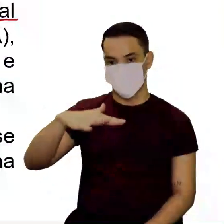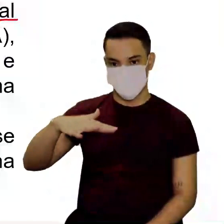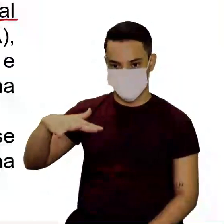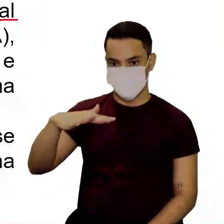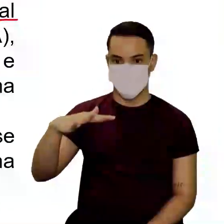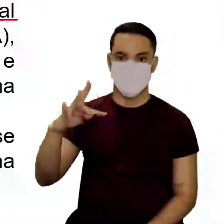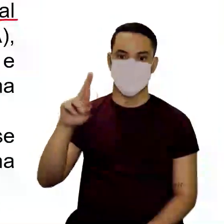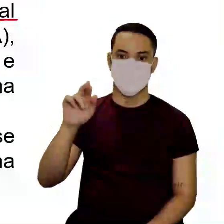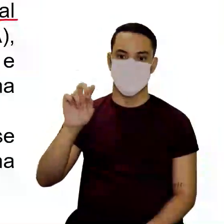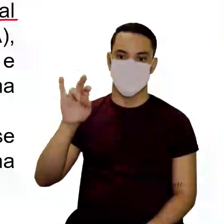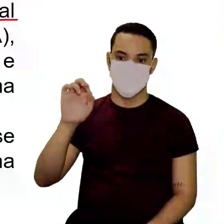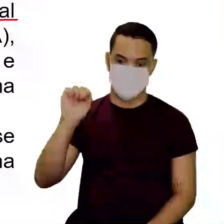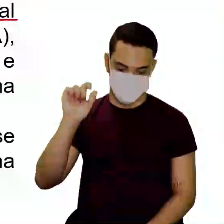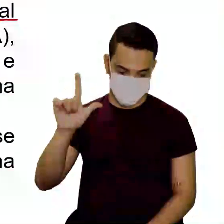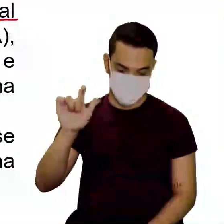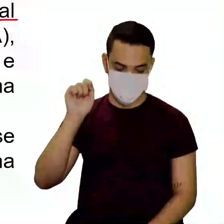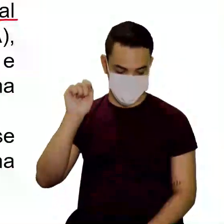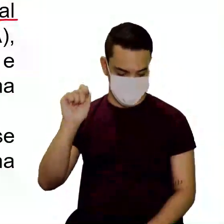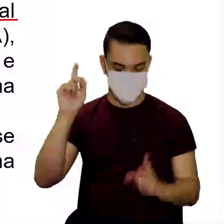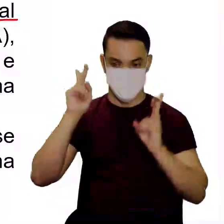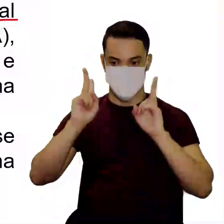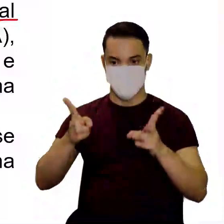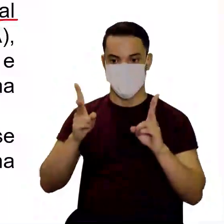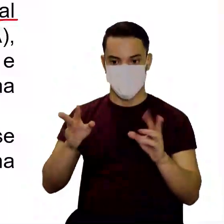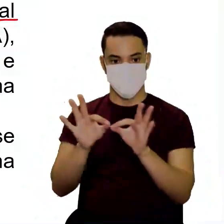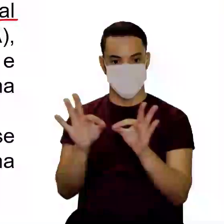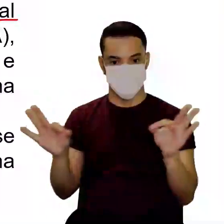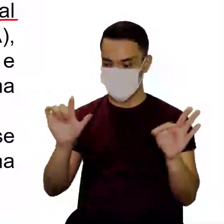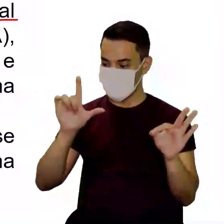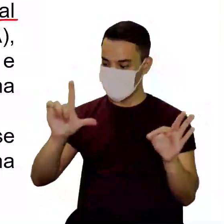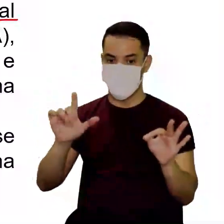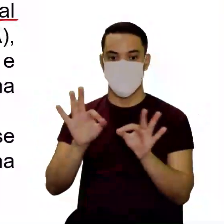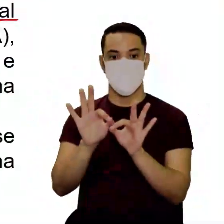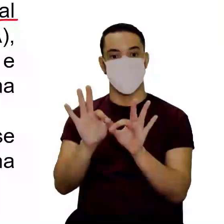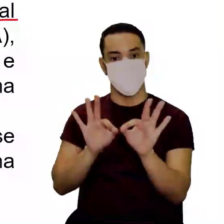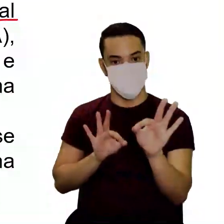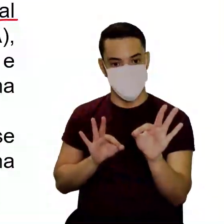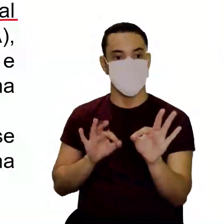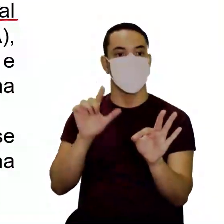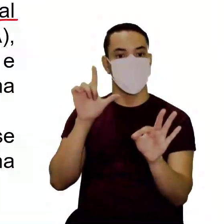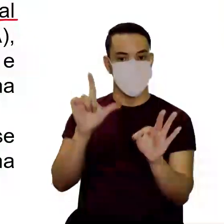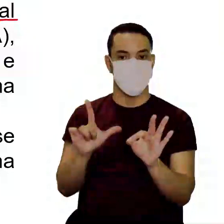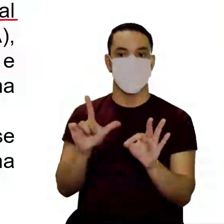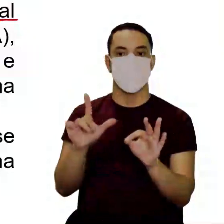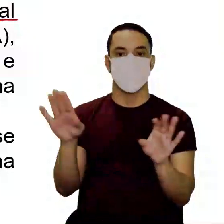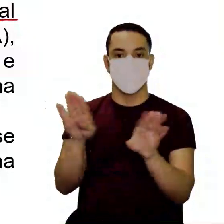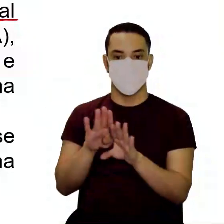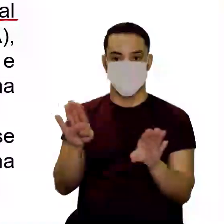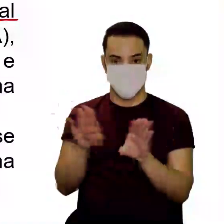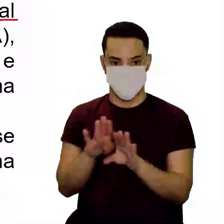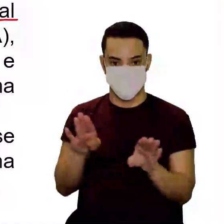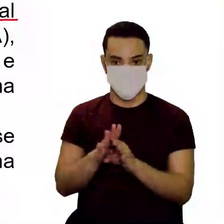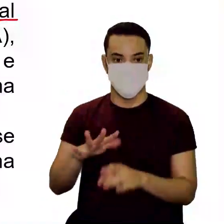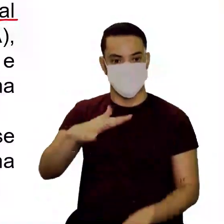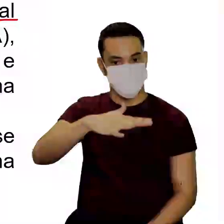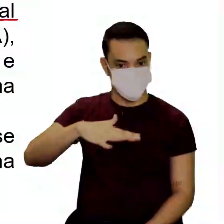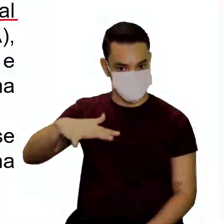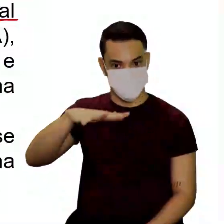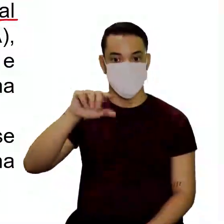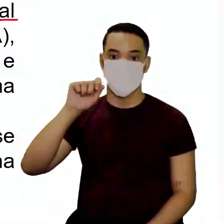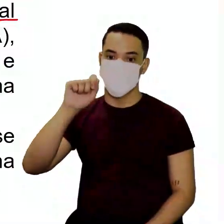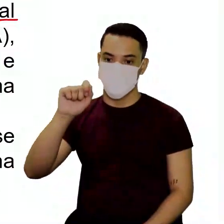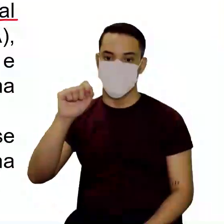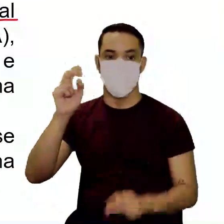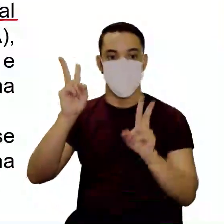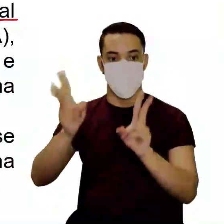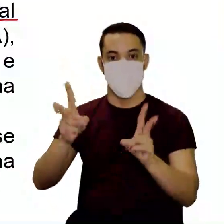A, dado o mesmo comprimento L e comprimento L e área da seção transversal A, dada a